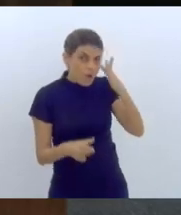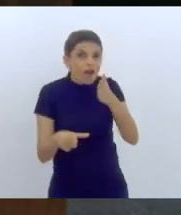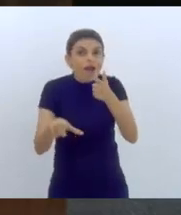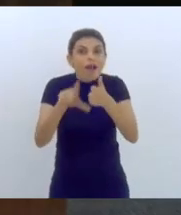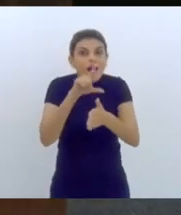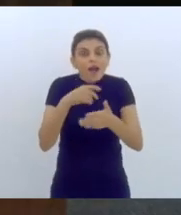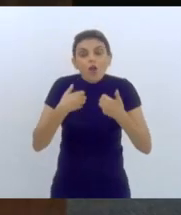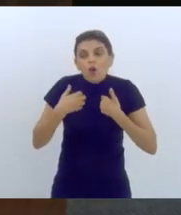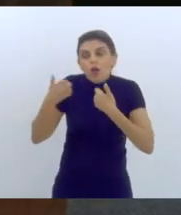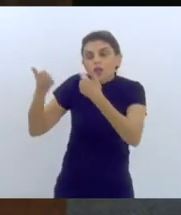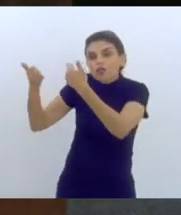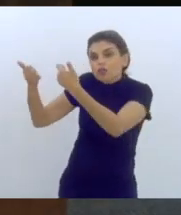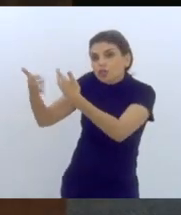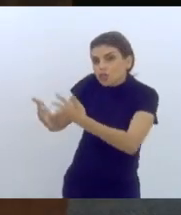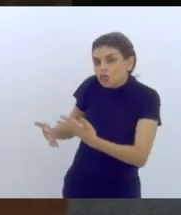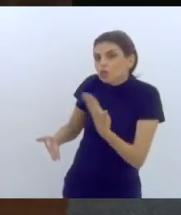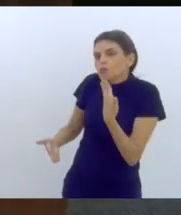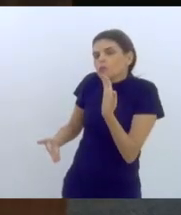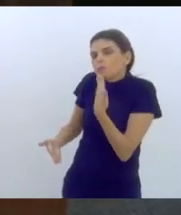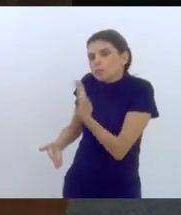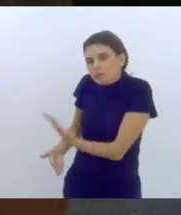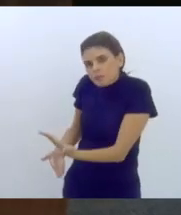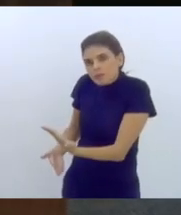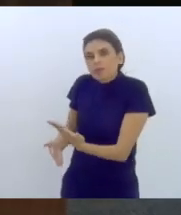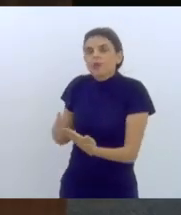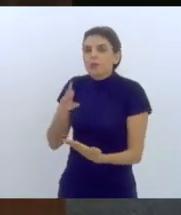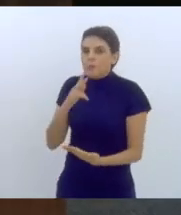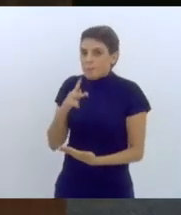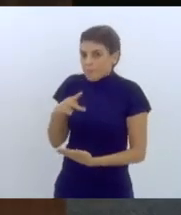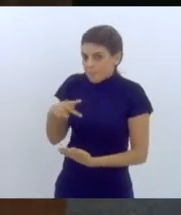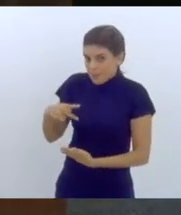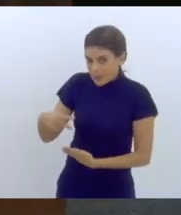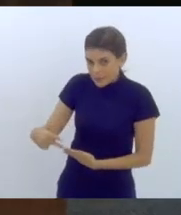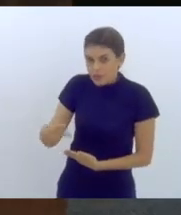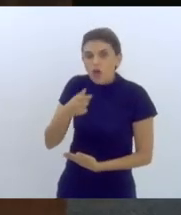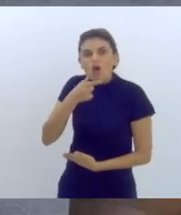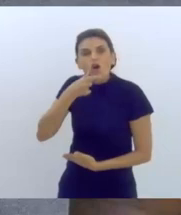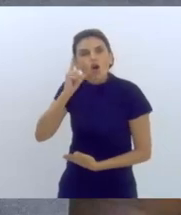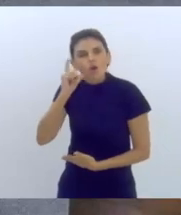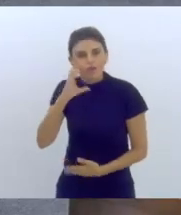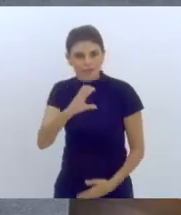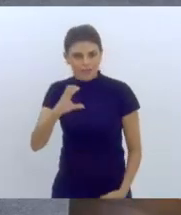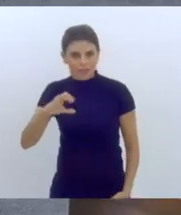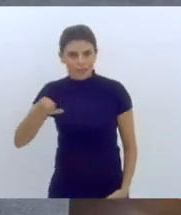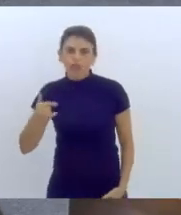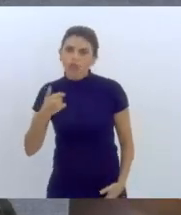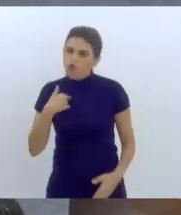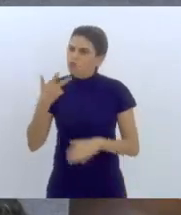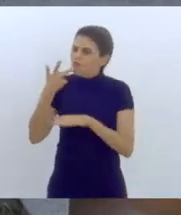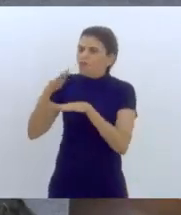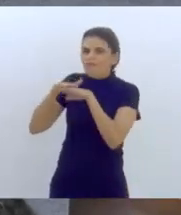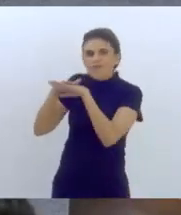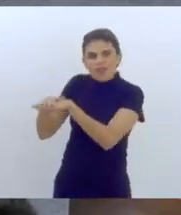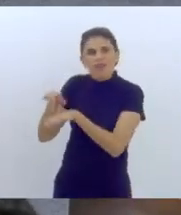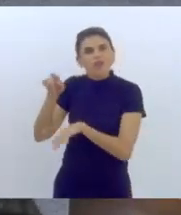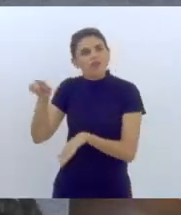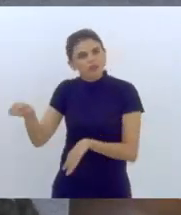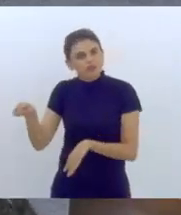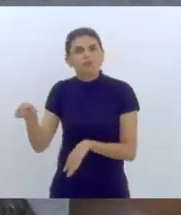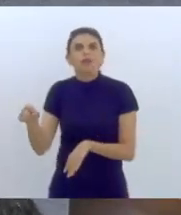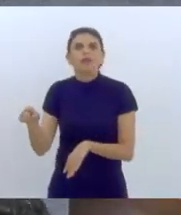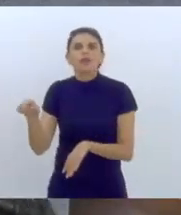disso, clamo para o nosso presidente. Ontem, na CCJ, até comentei que Vossa Excelência estava como